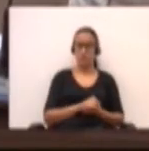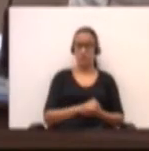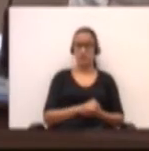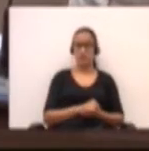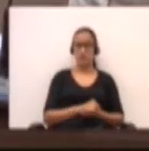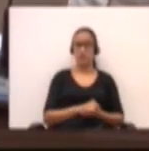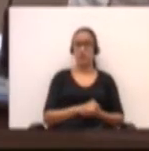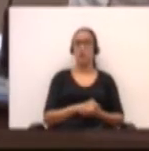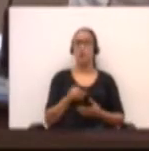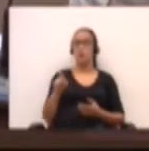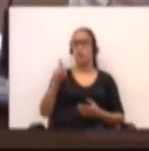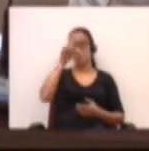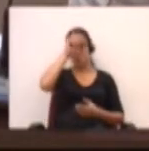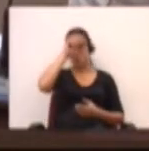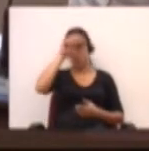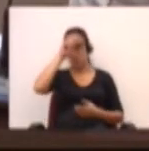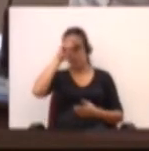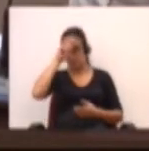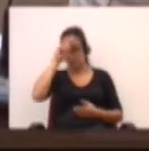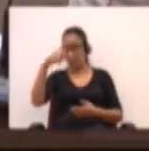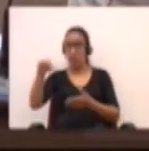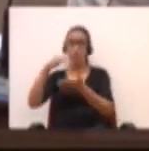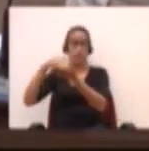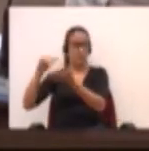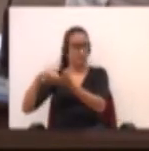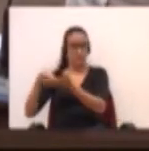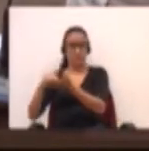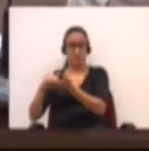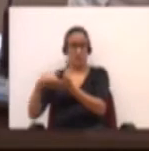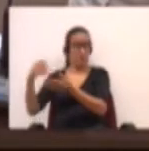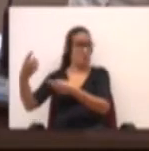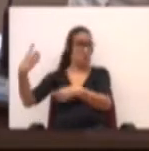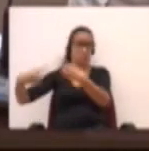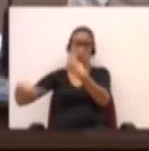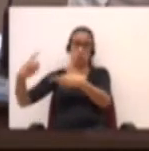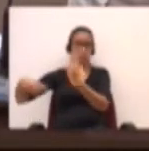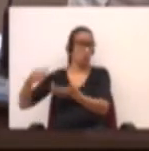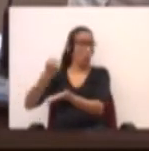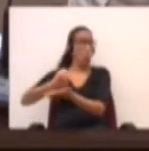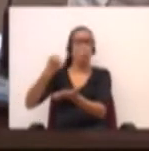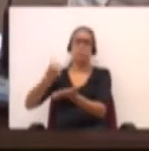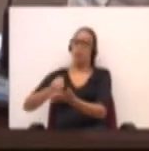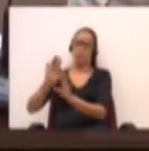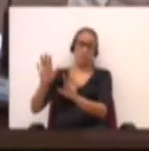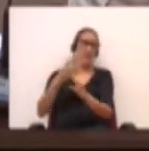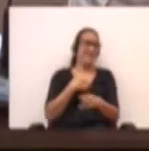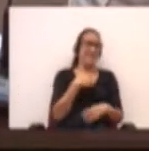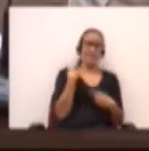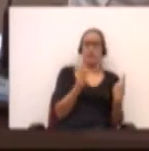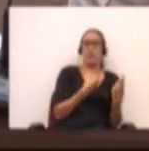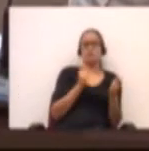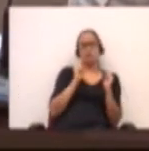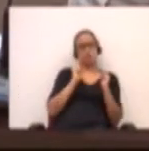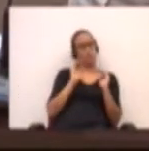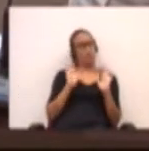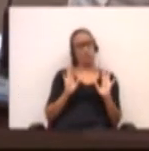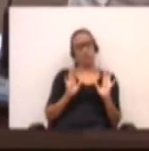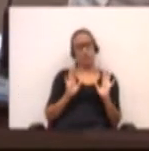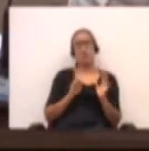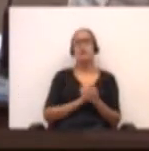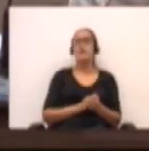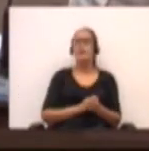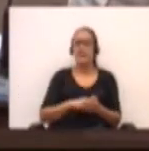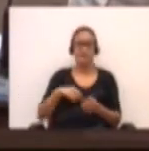da humanitária com a Secretaria de Saúde era discussão de contratos, e em nenhum momento foi acertado com a gente que